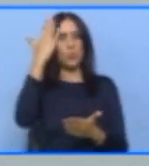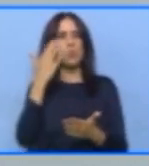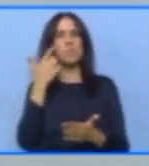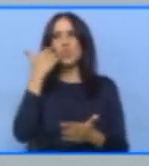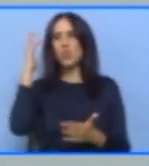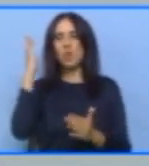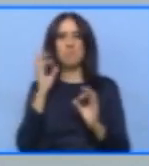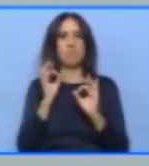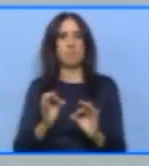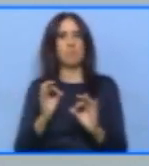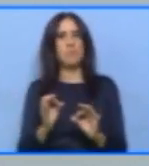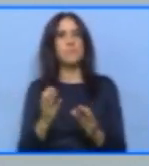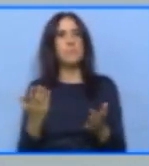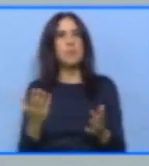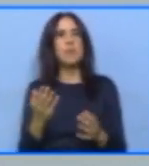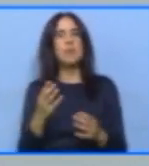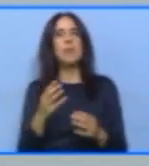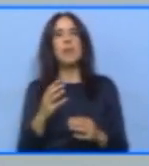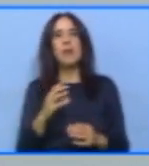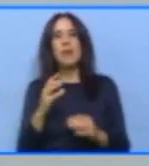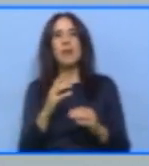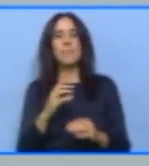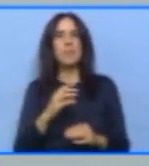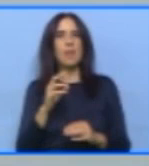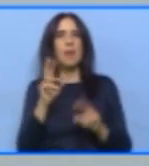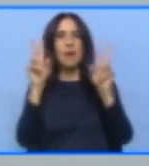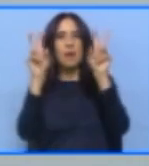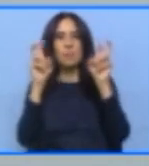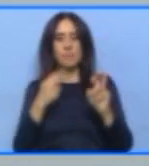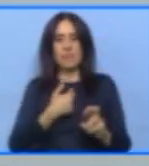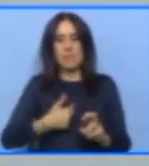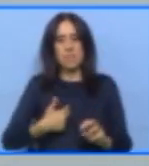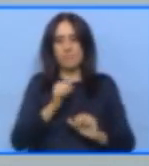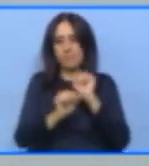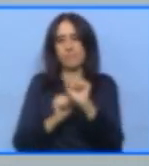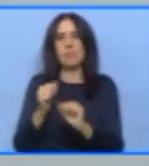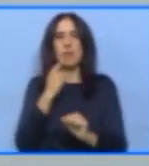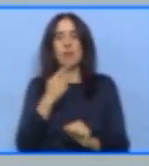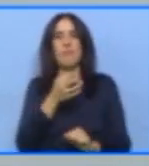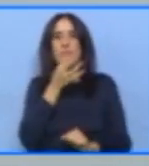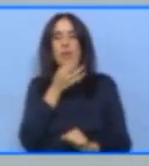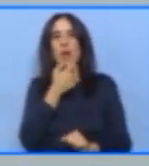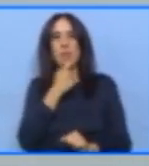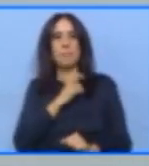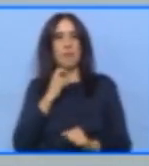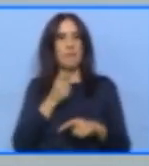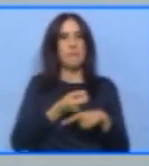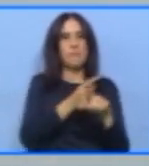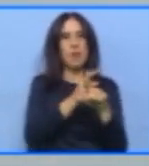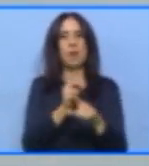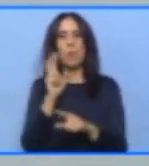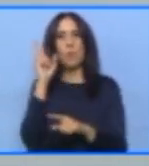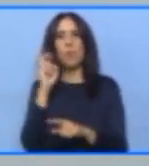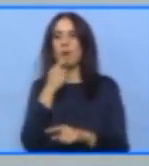trás definitivamente essas cristandades, entre aspas, em que falar é com os padres e ouvir com os